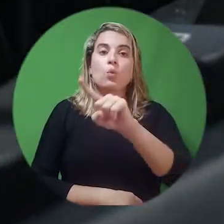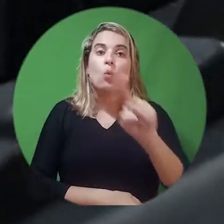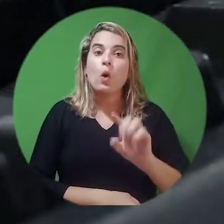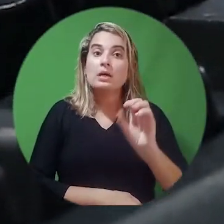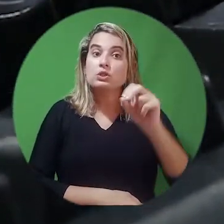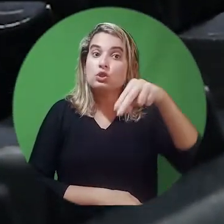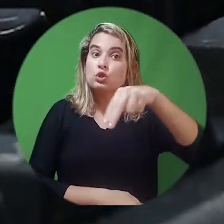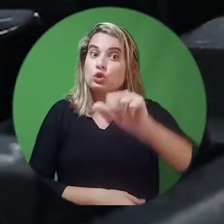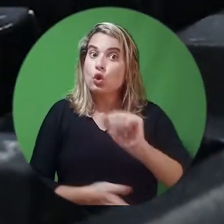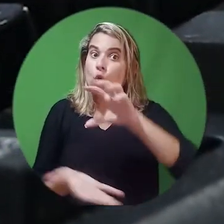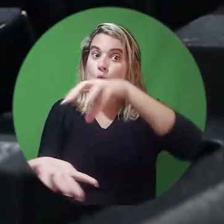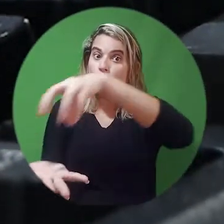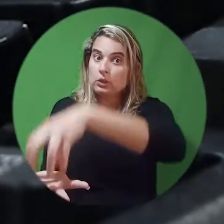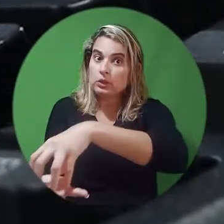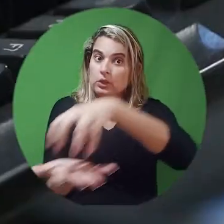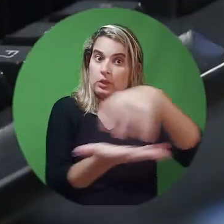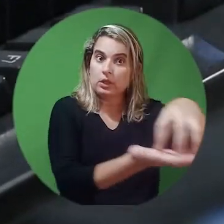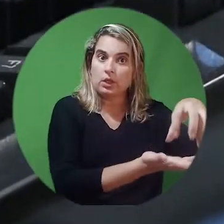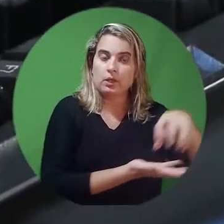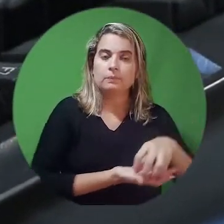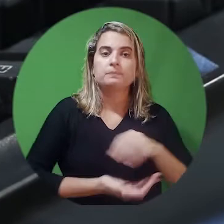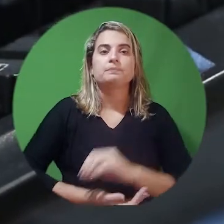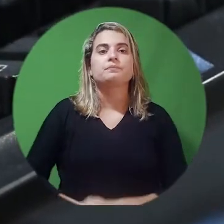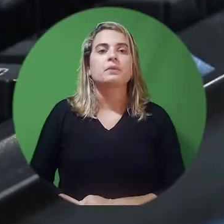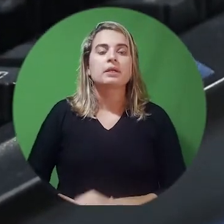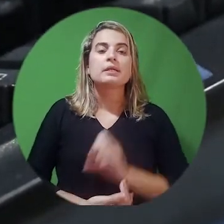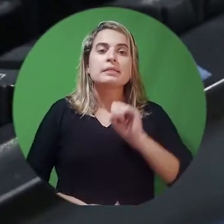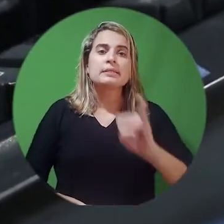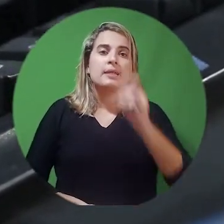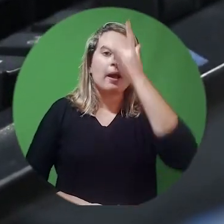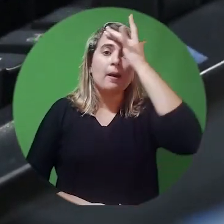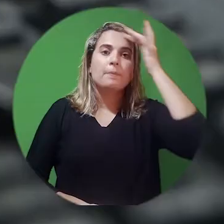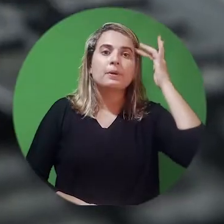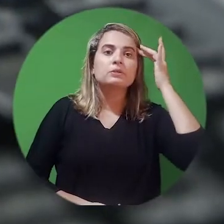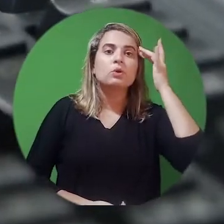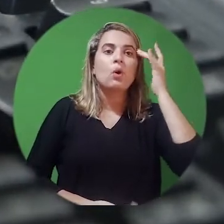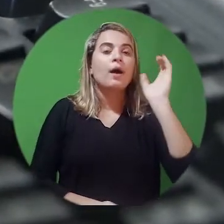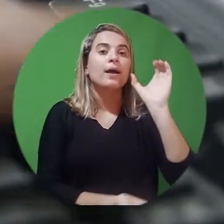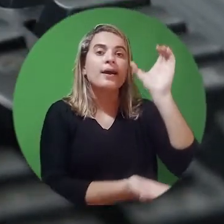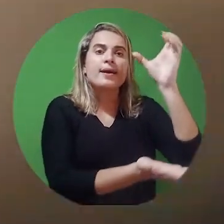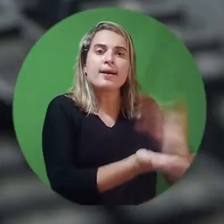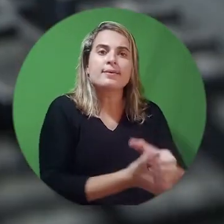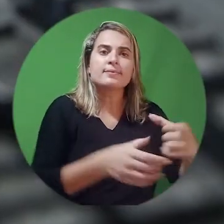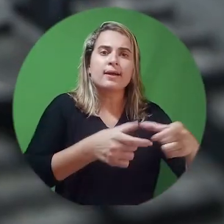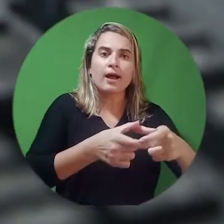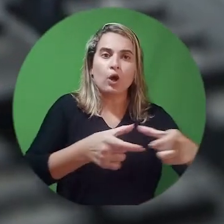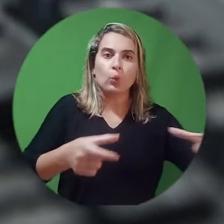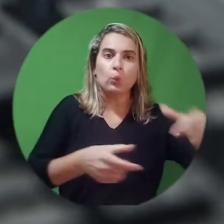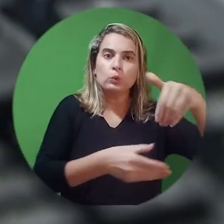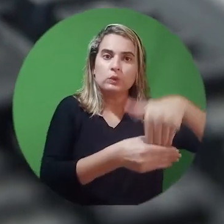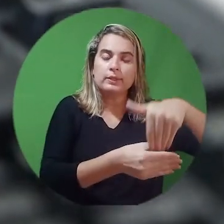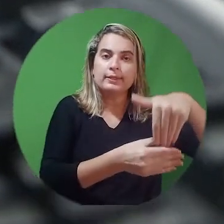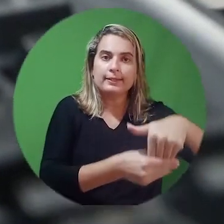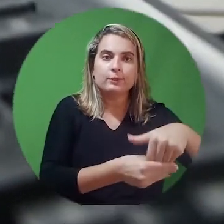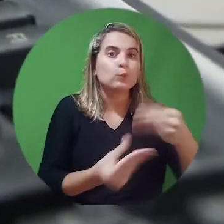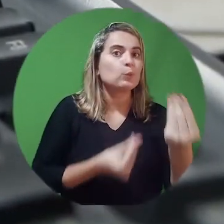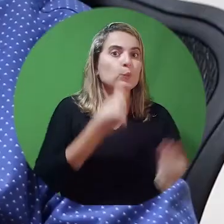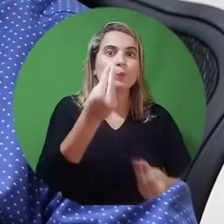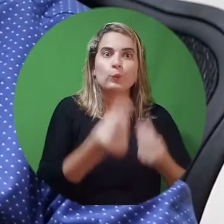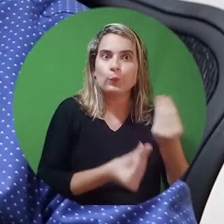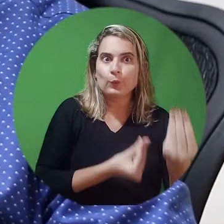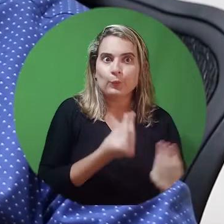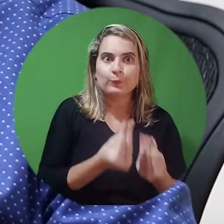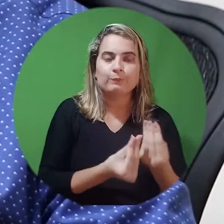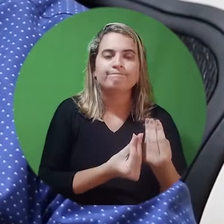quem teve o título cancelado deverá fazer o alistamento ou seja solicitar o documento como se fosse a primeira vez